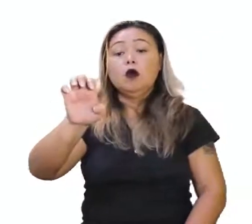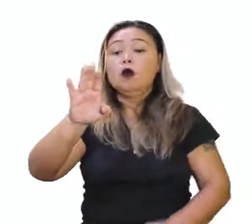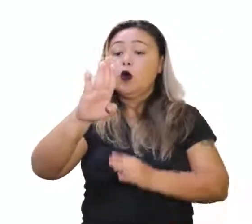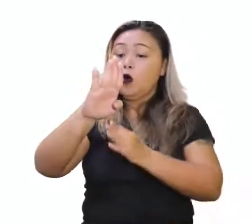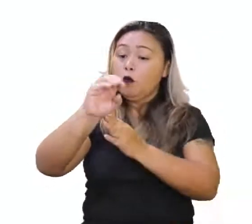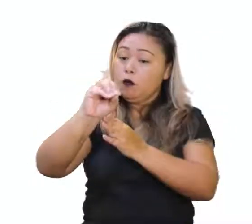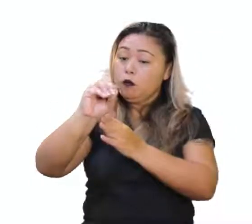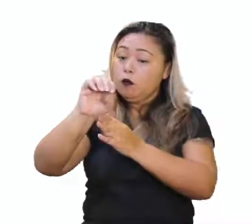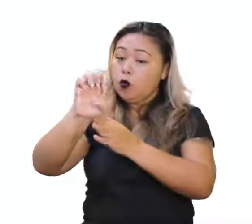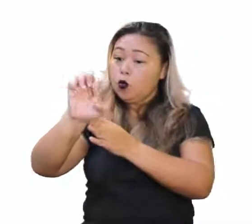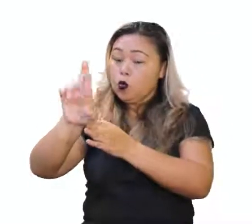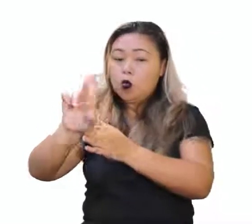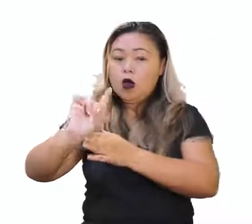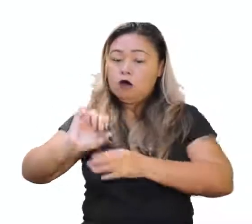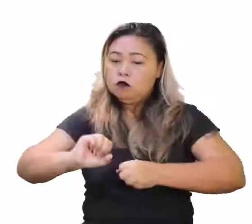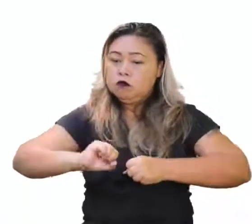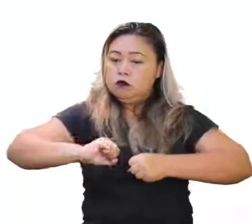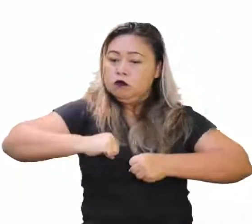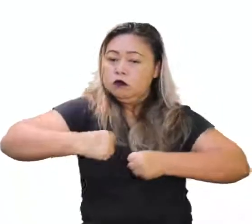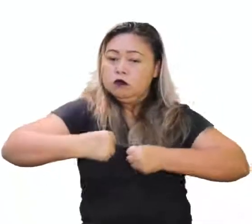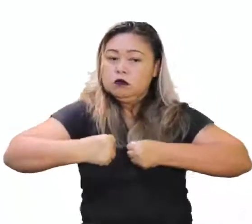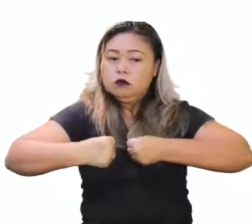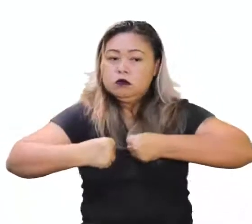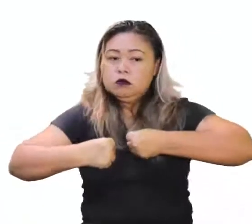tá? Característica robusta,